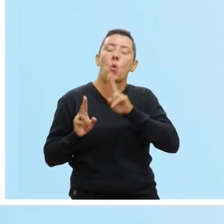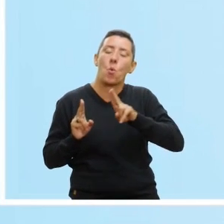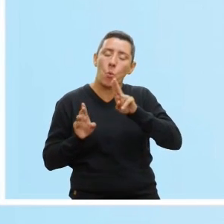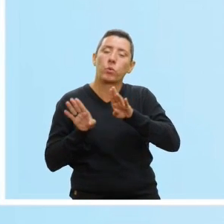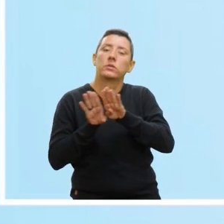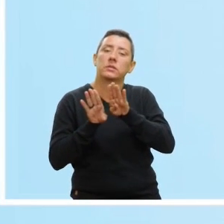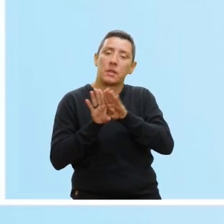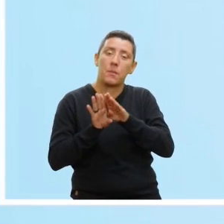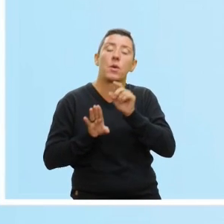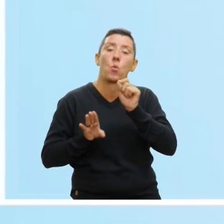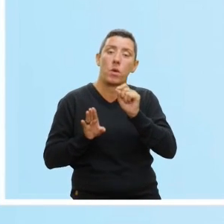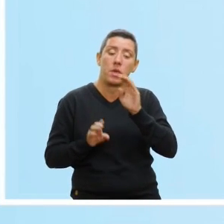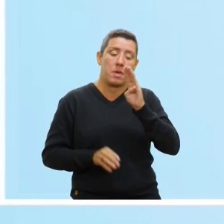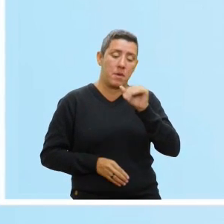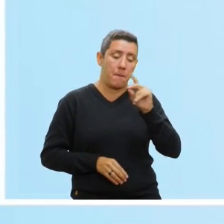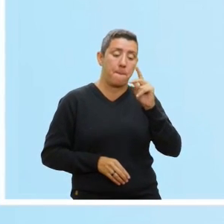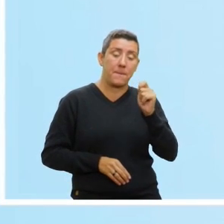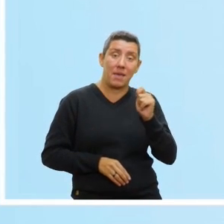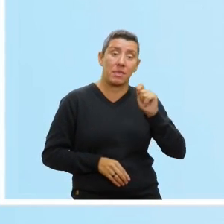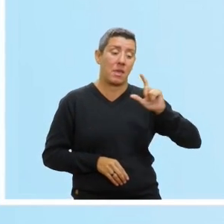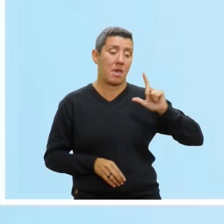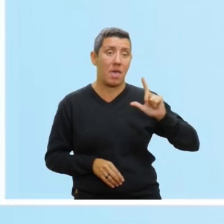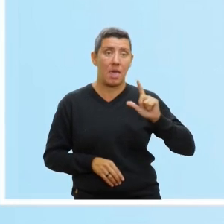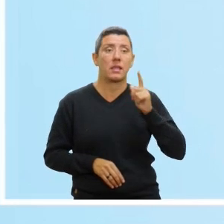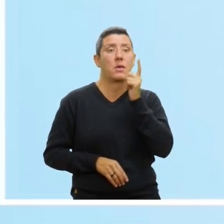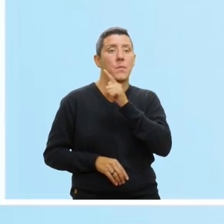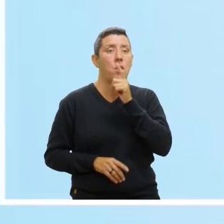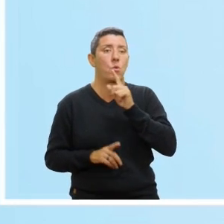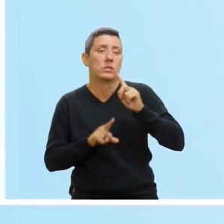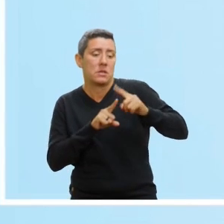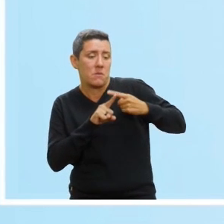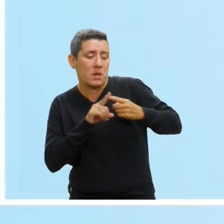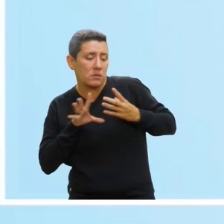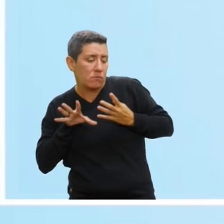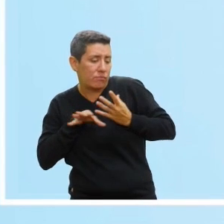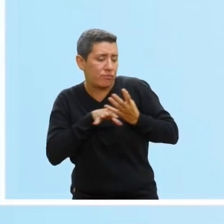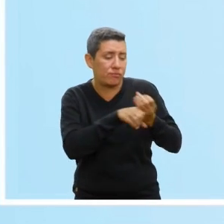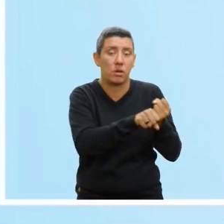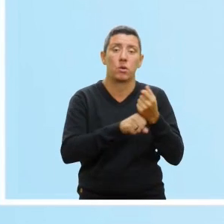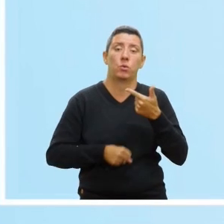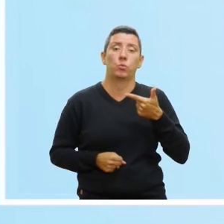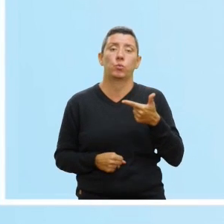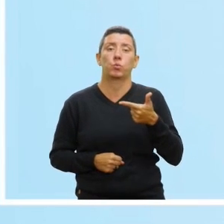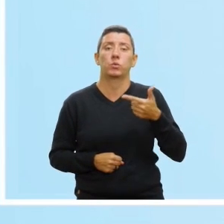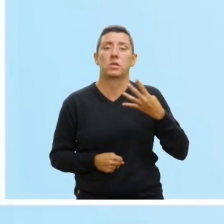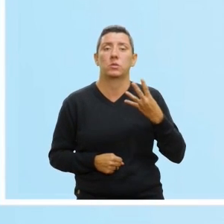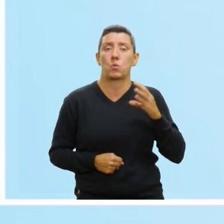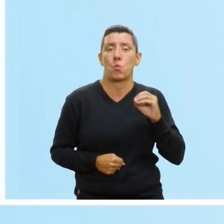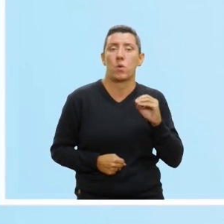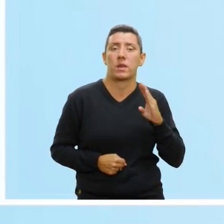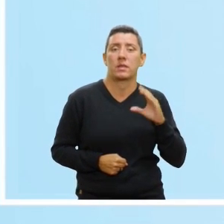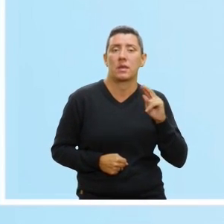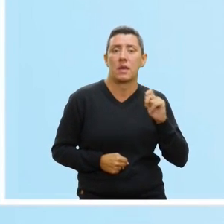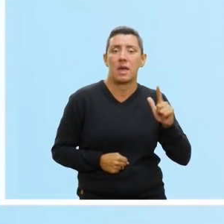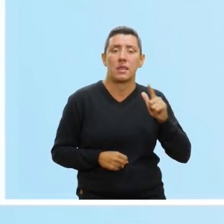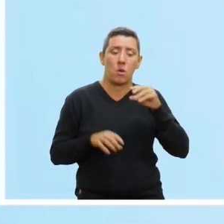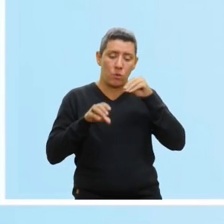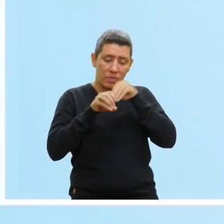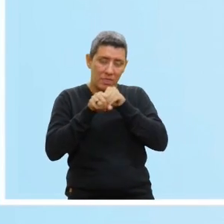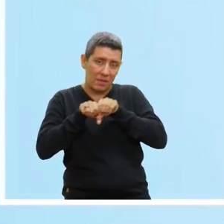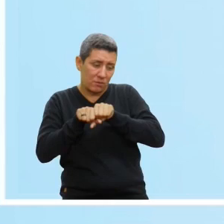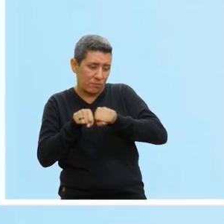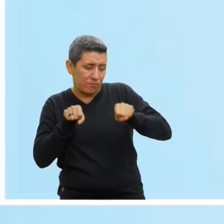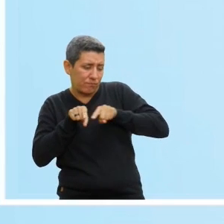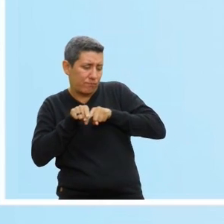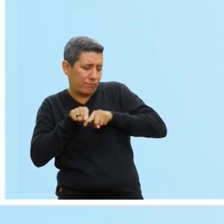a banda L com mais 120 canais para a gente ter um total de 240 canais dentro de uma fibra ótica e multiplicar em muito